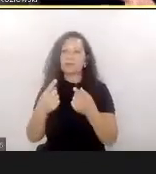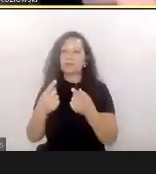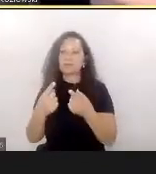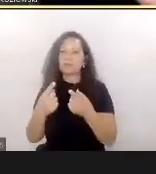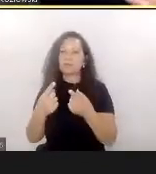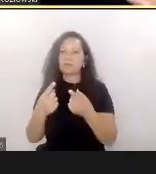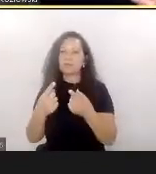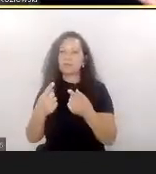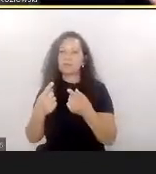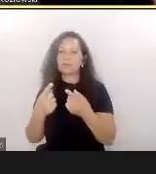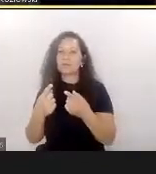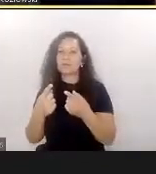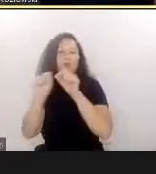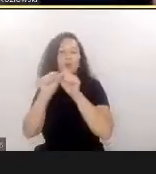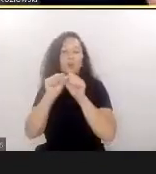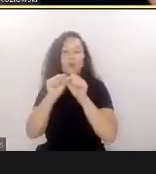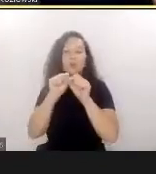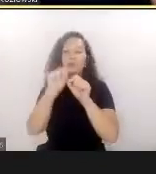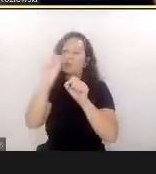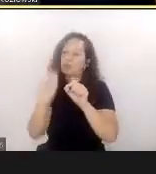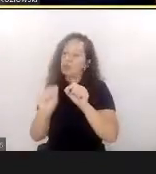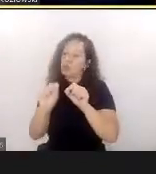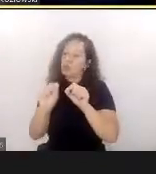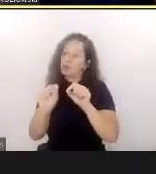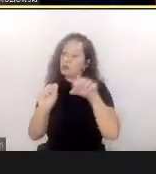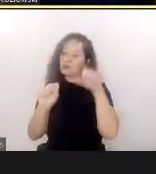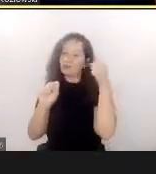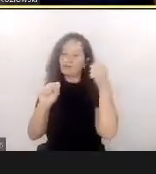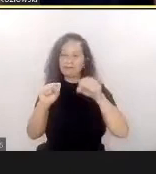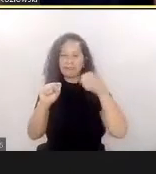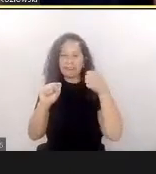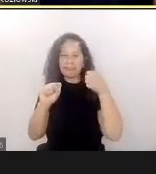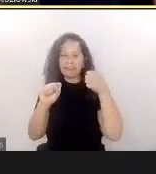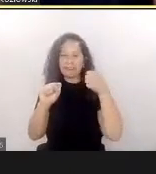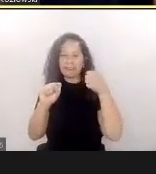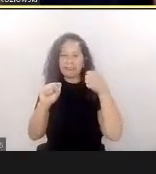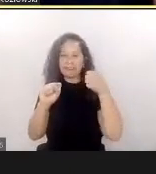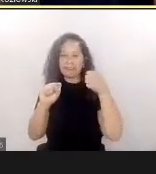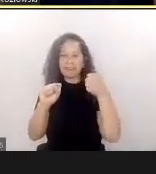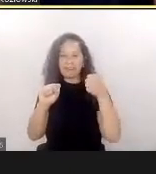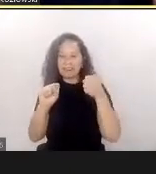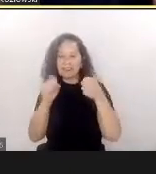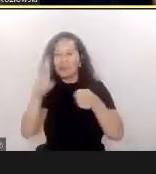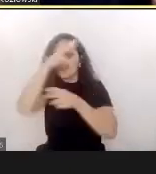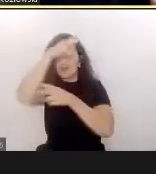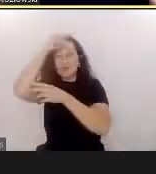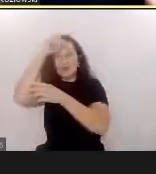depende necessariamente da manutenção das nossas florestas no norte.